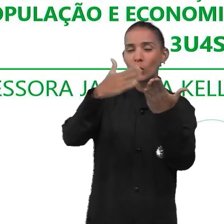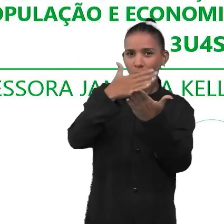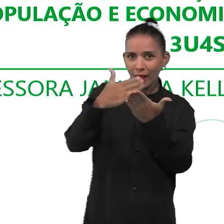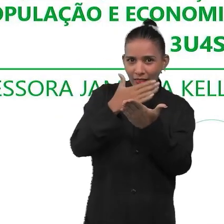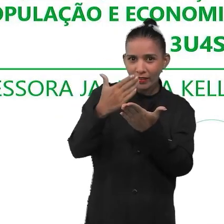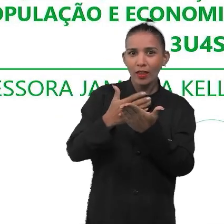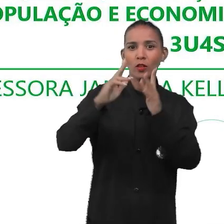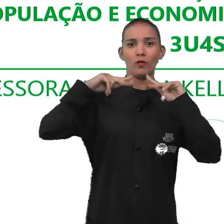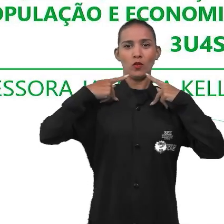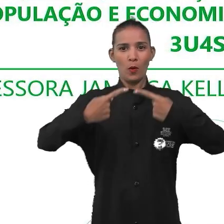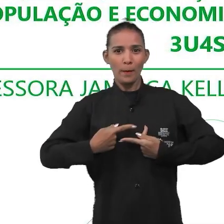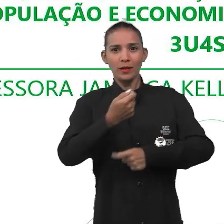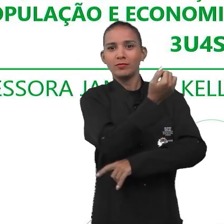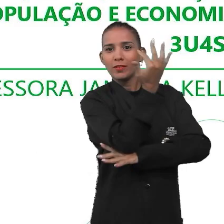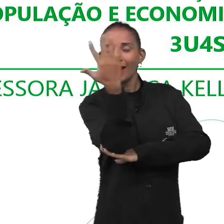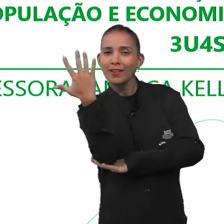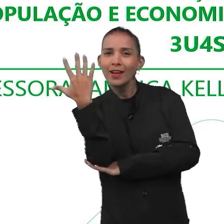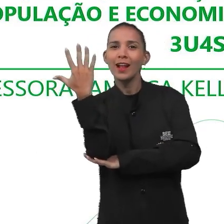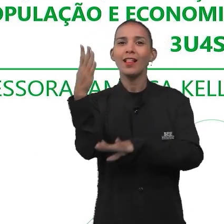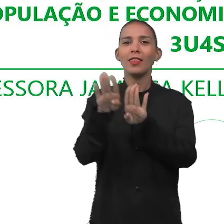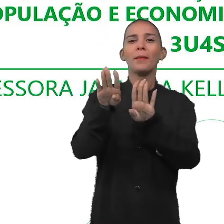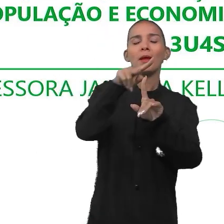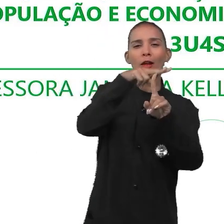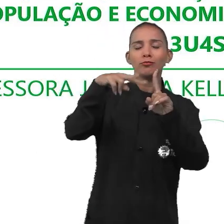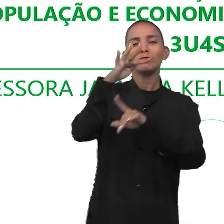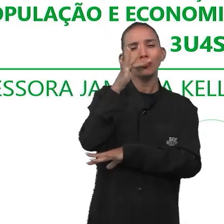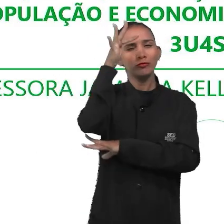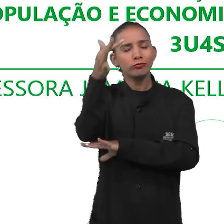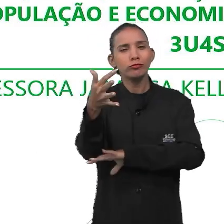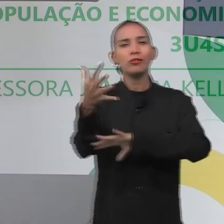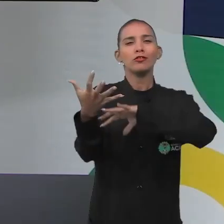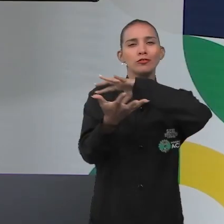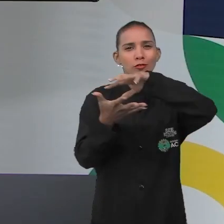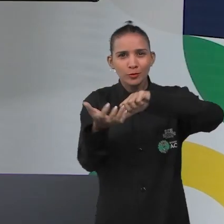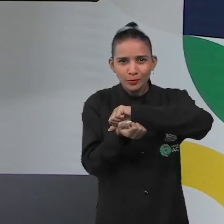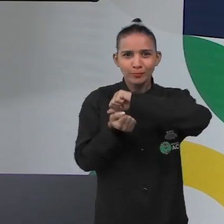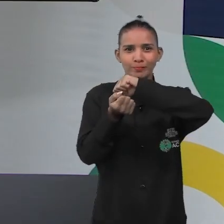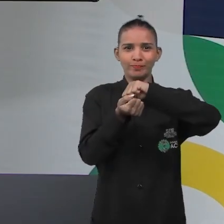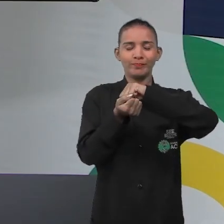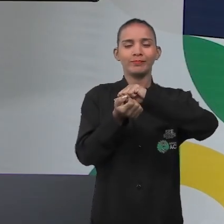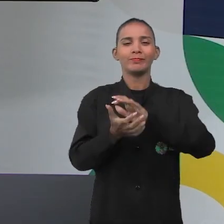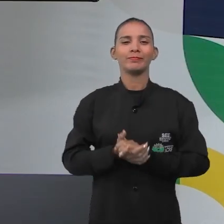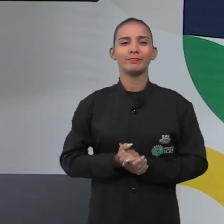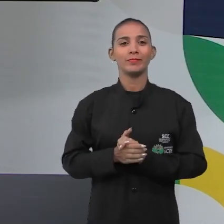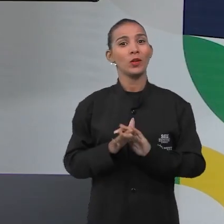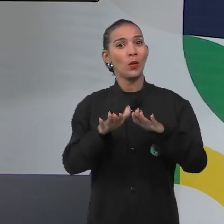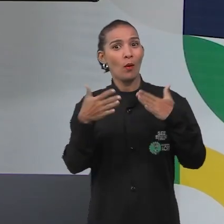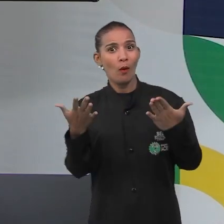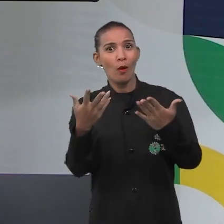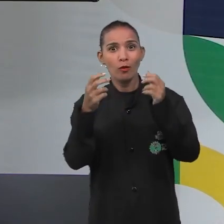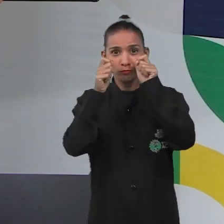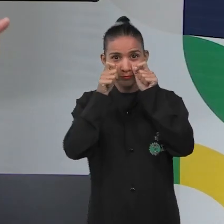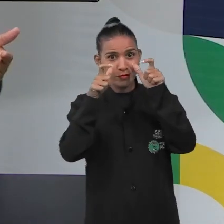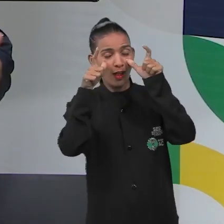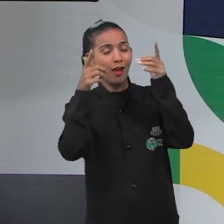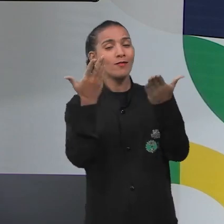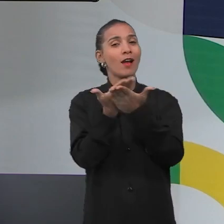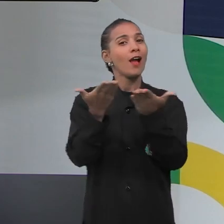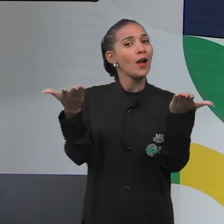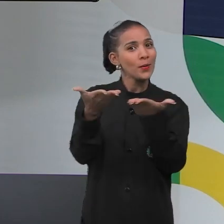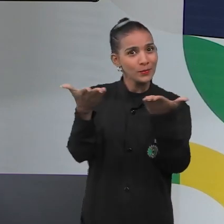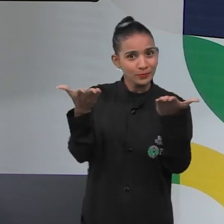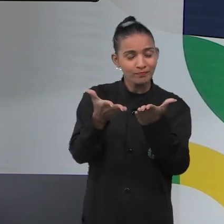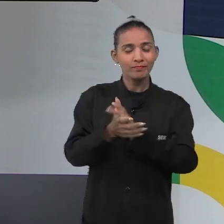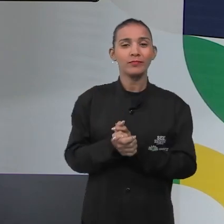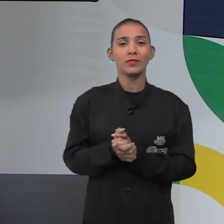Natureza, Interações e Perspectivas de um Futuro Sustentável. Então, vamos à nossa aula de hoje? Eu quero que vocês acompanhem comigo